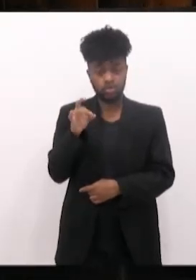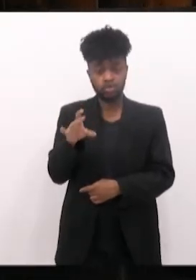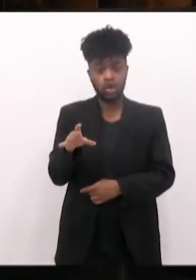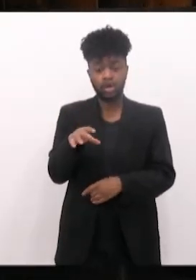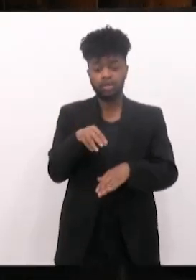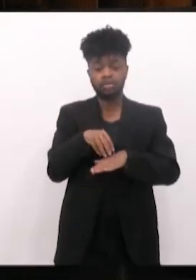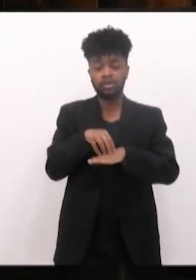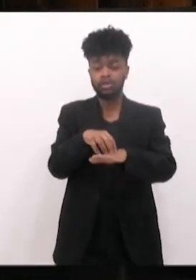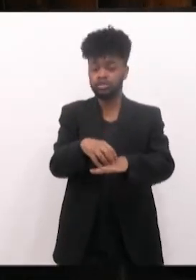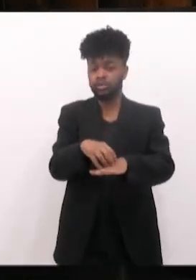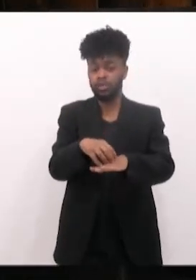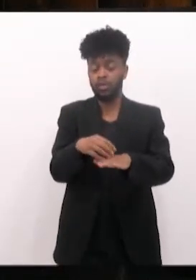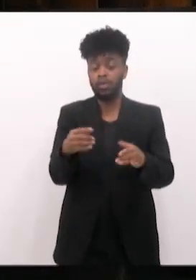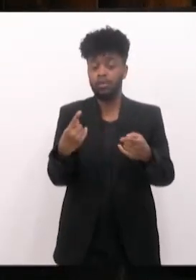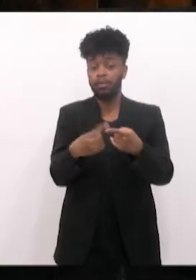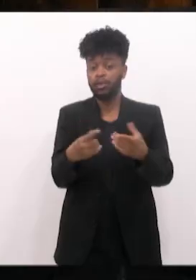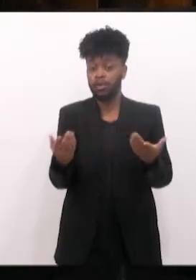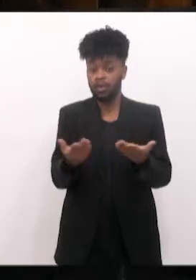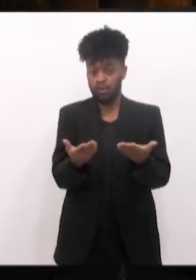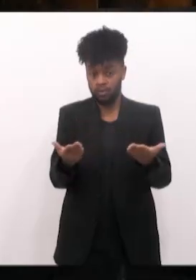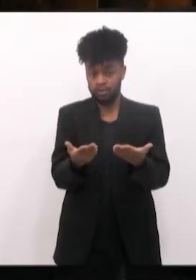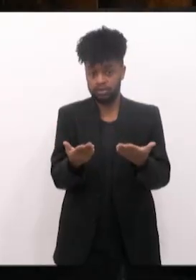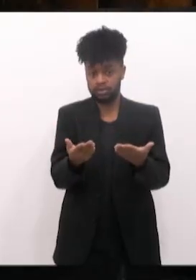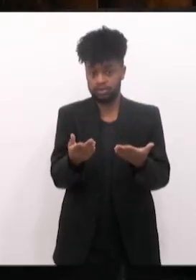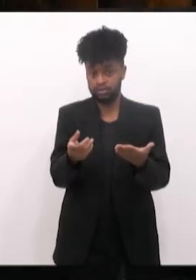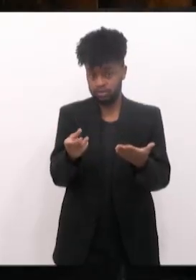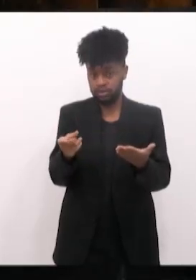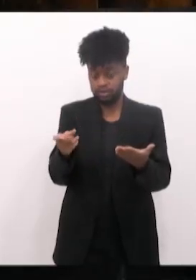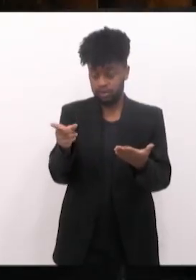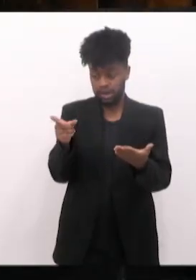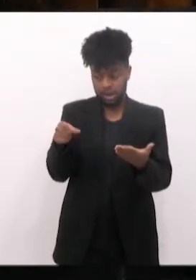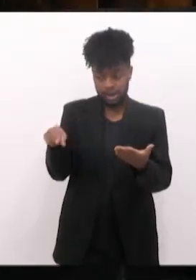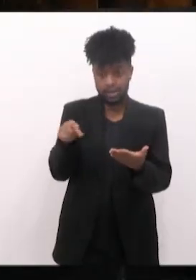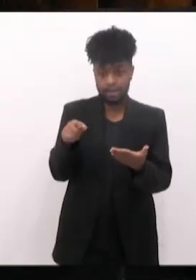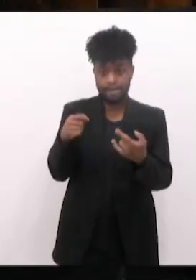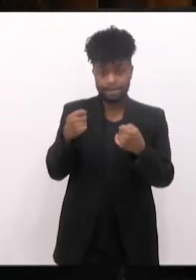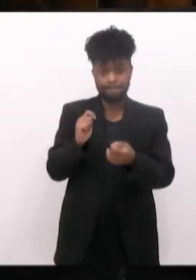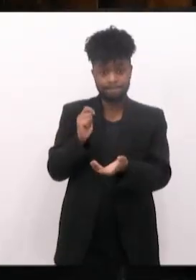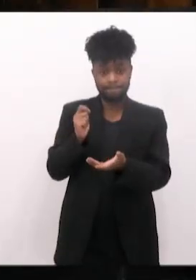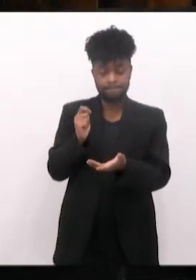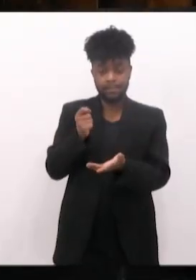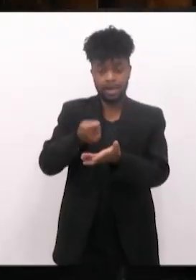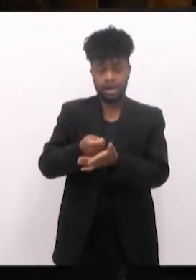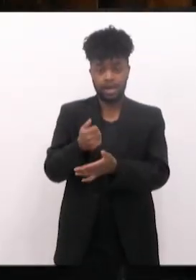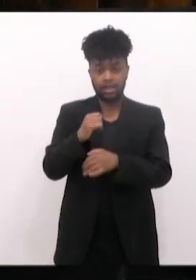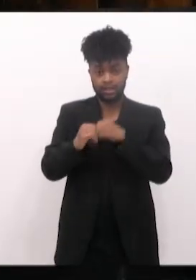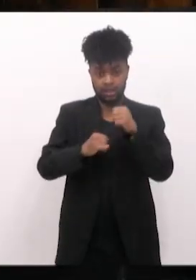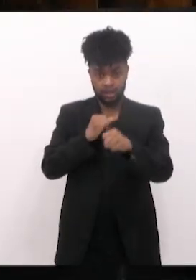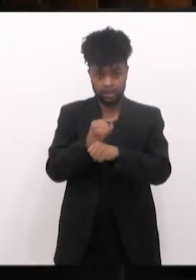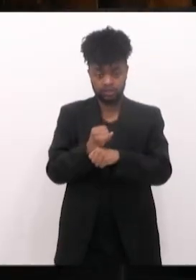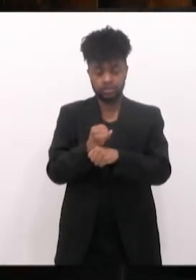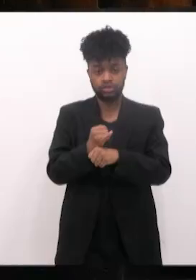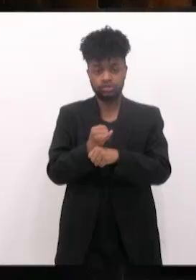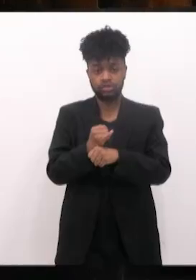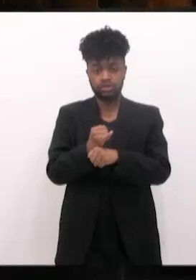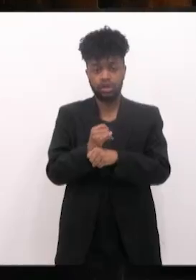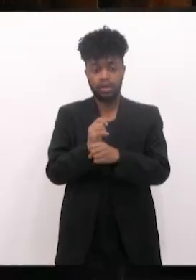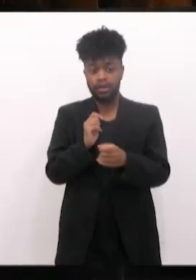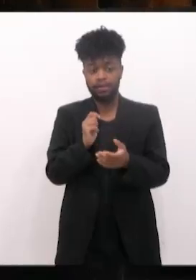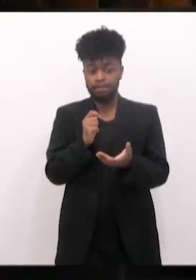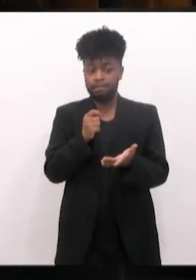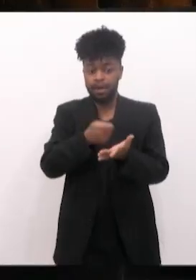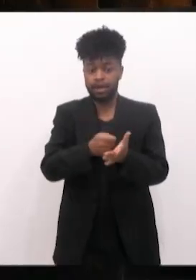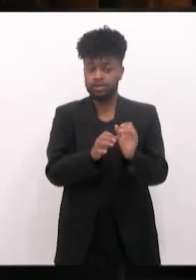transporte. Hoje, eles cobram internet, eles cobram